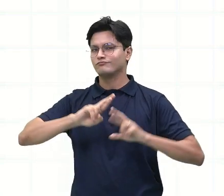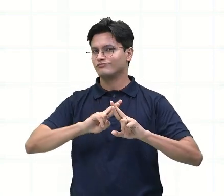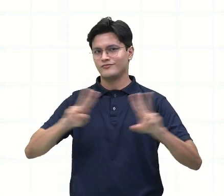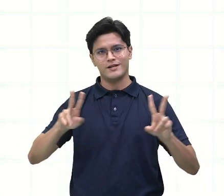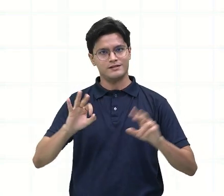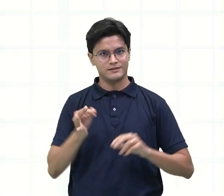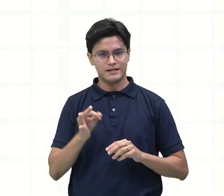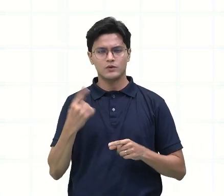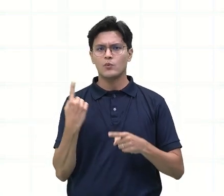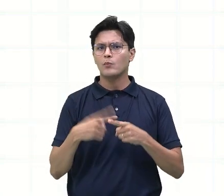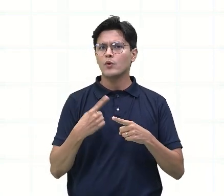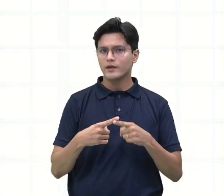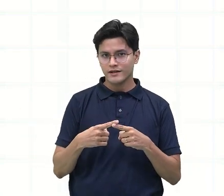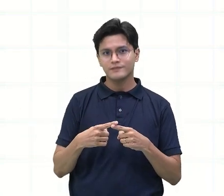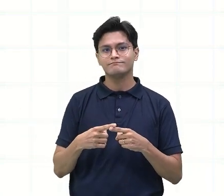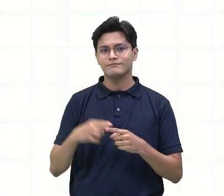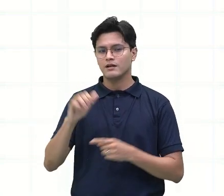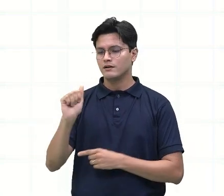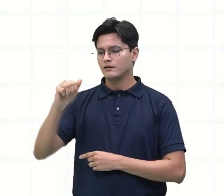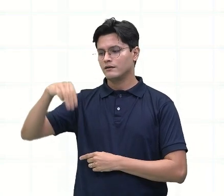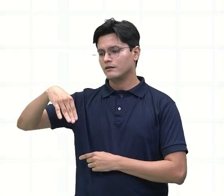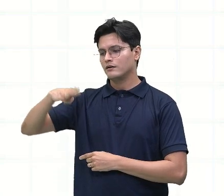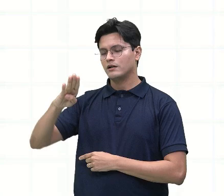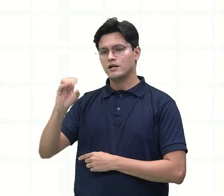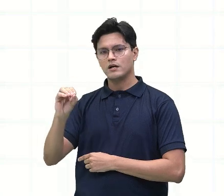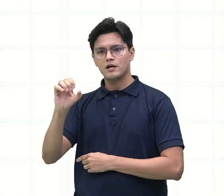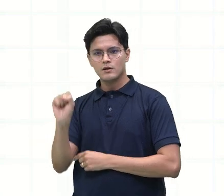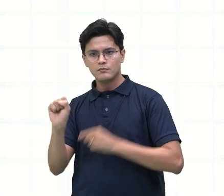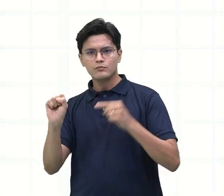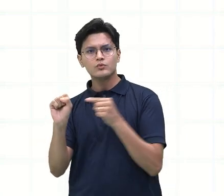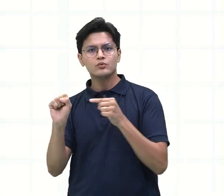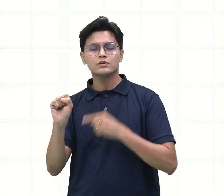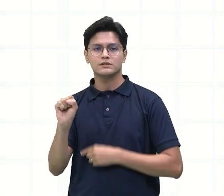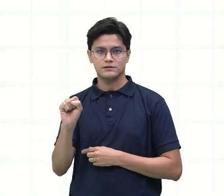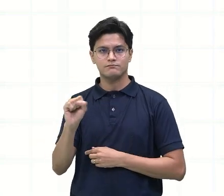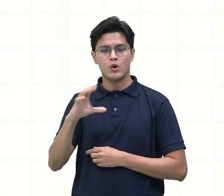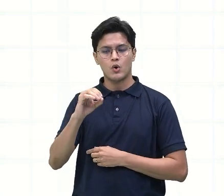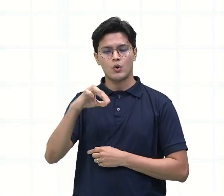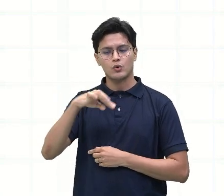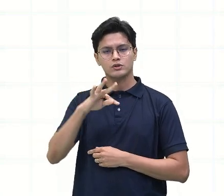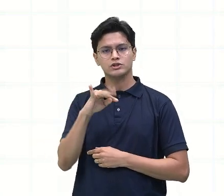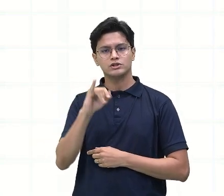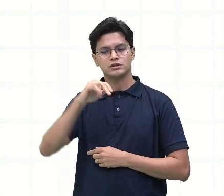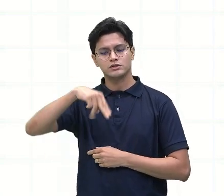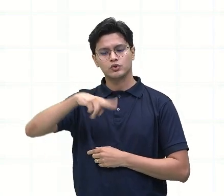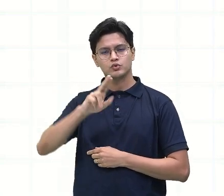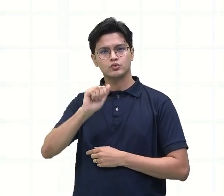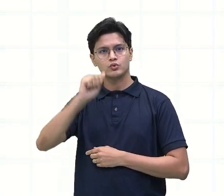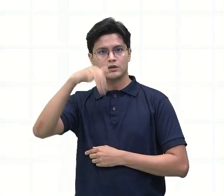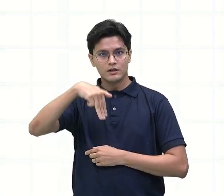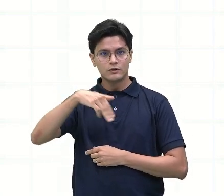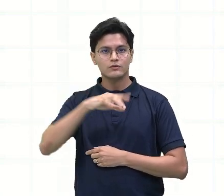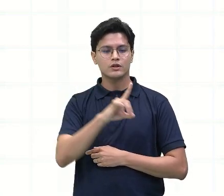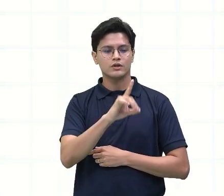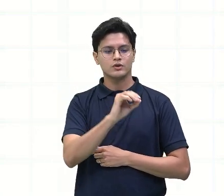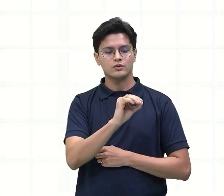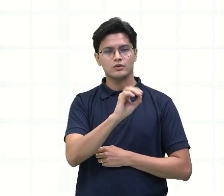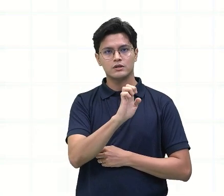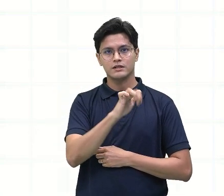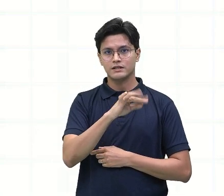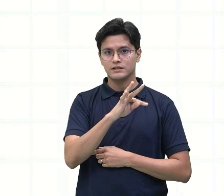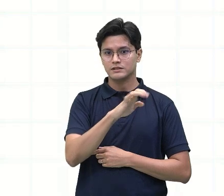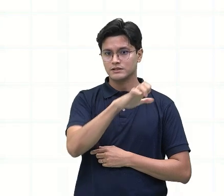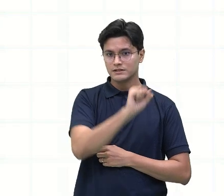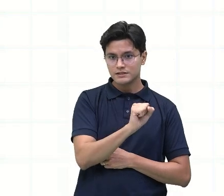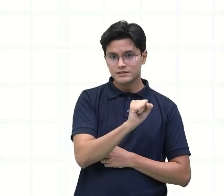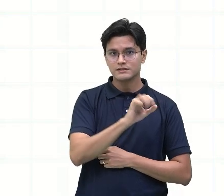só, ambos continuam doentes, tá? Vejam que eu troquei chegaram por continuam. Na verdade, eu troquei aqui continuam por